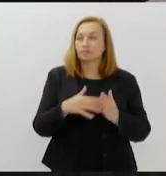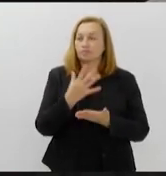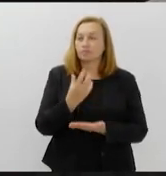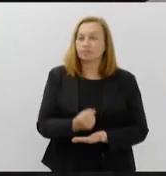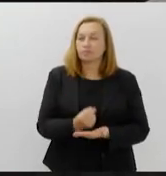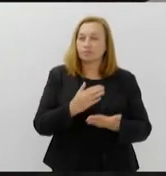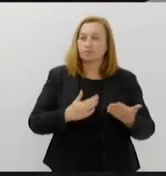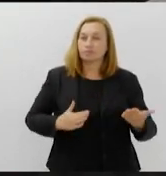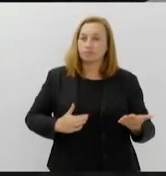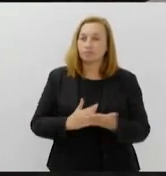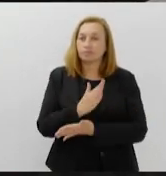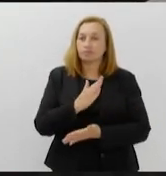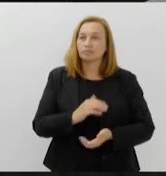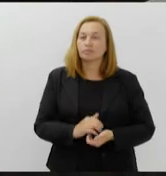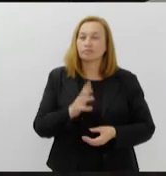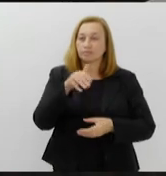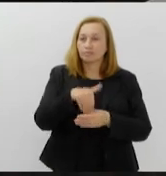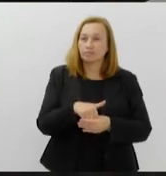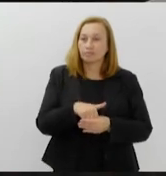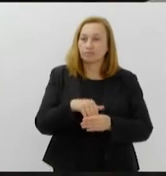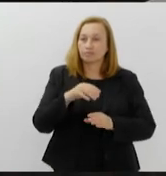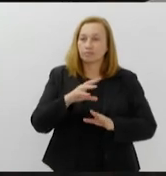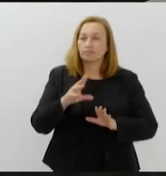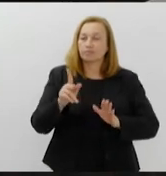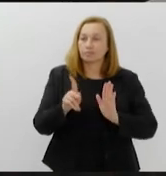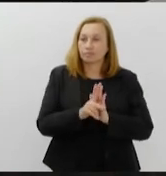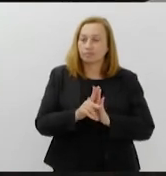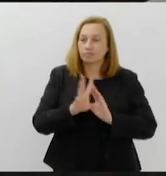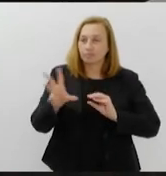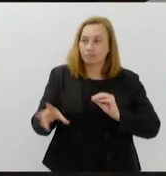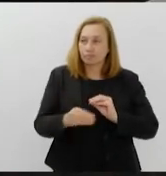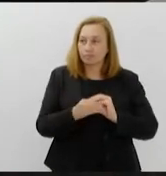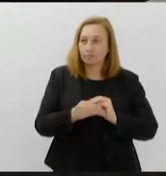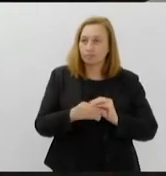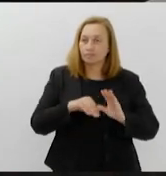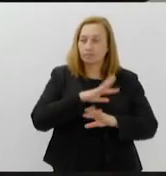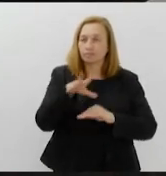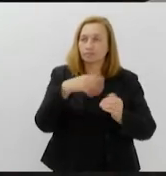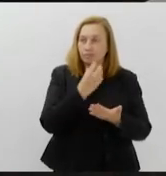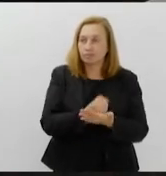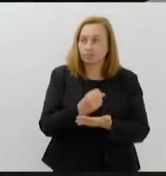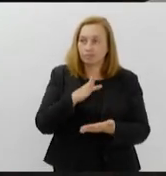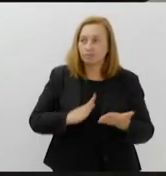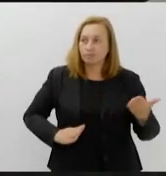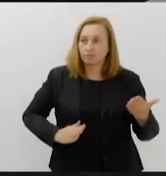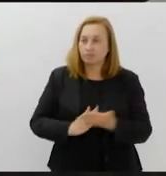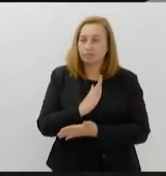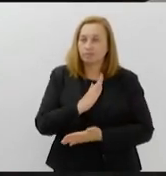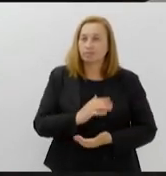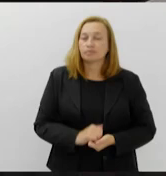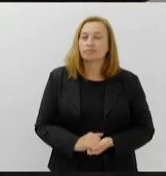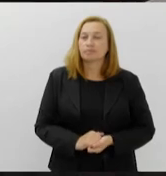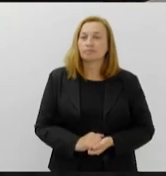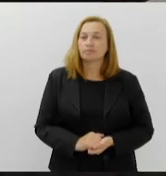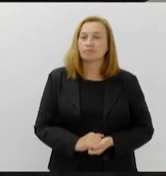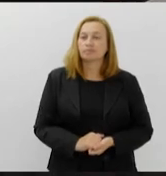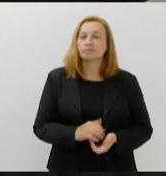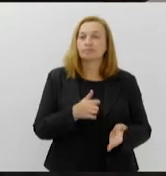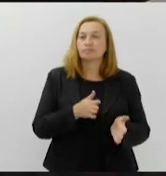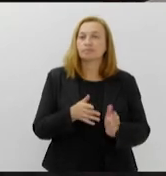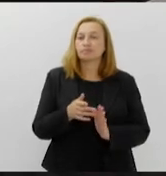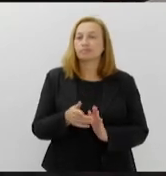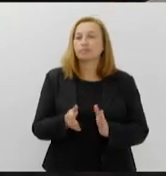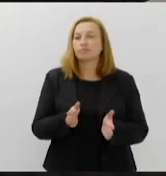aprovam, permaneçam como estão. Aprovado. Em votação, o projeto assim emendado. Senhores que aprovam, permaneçam como estão. Aprovado. Vai a redação